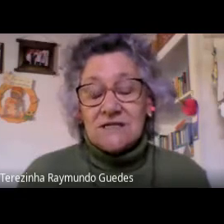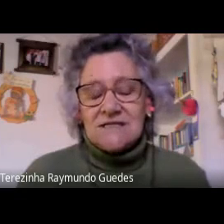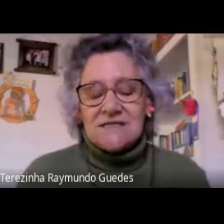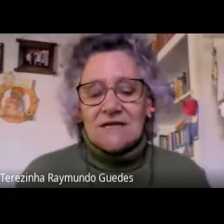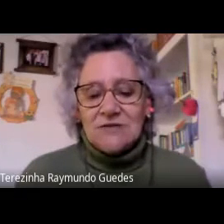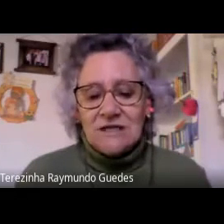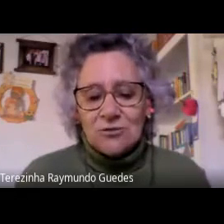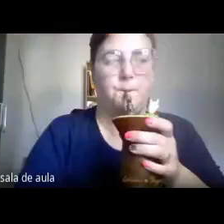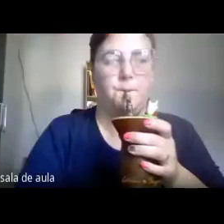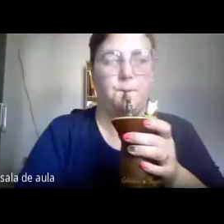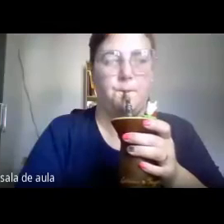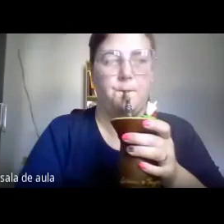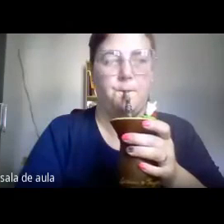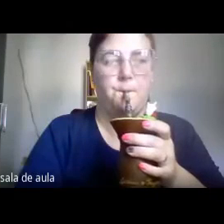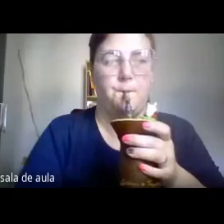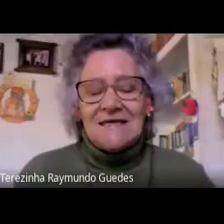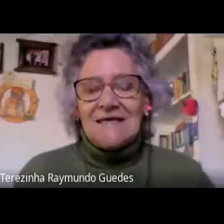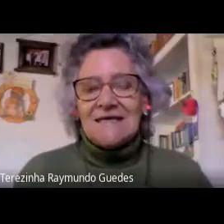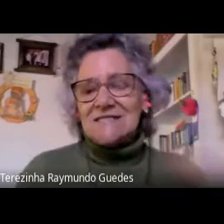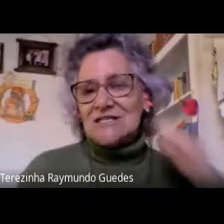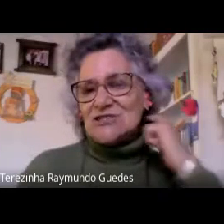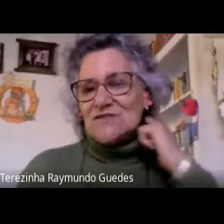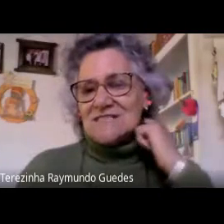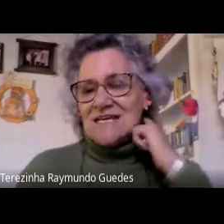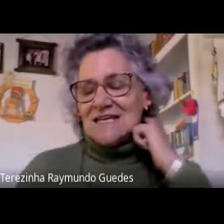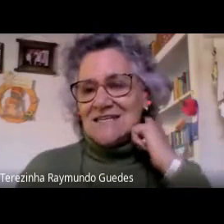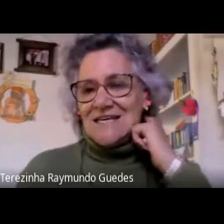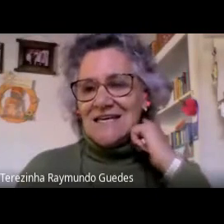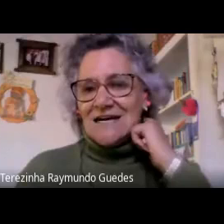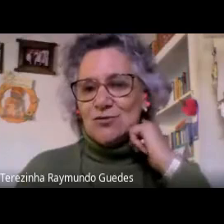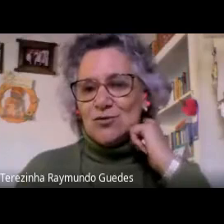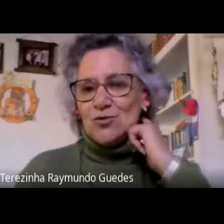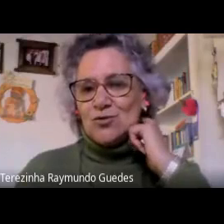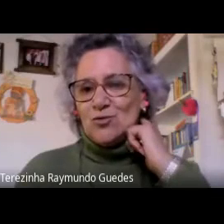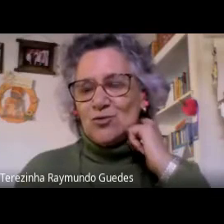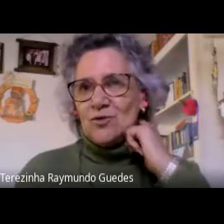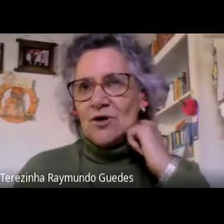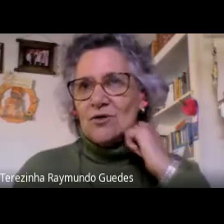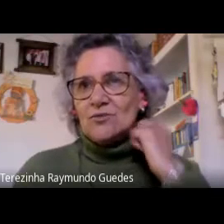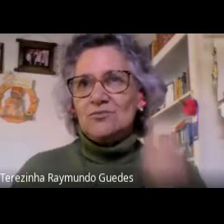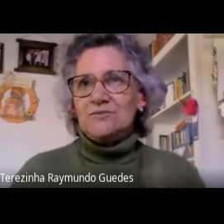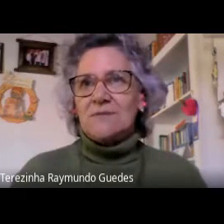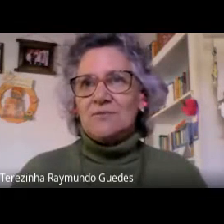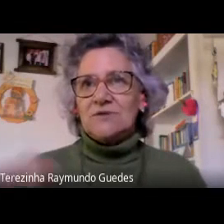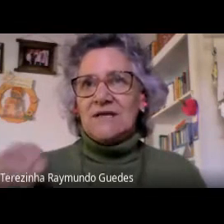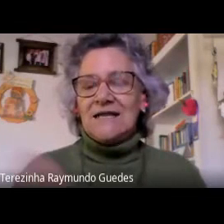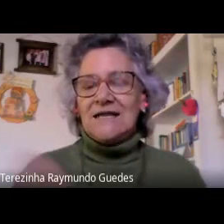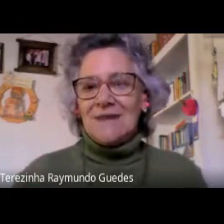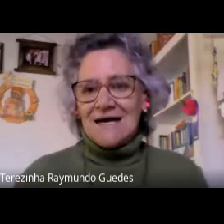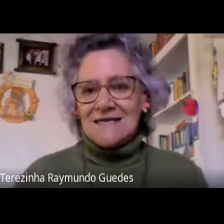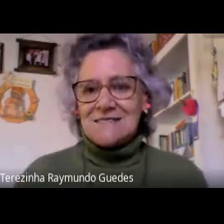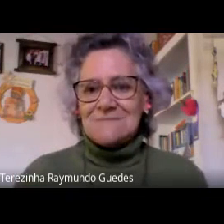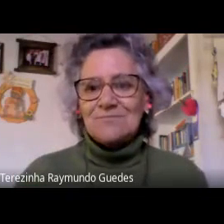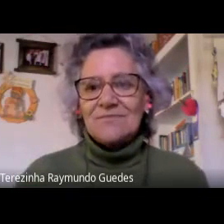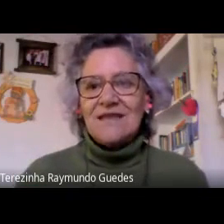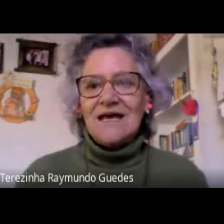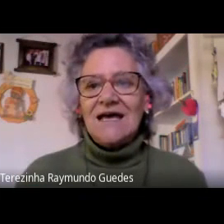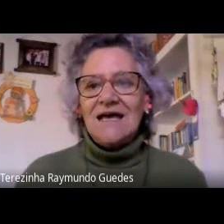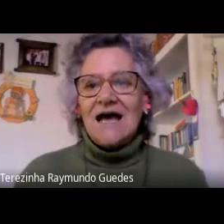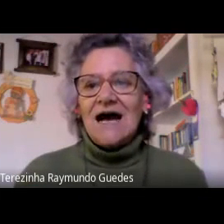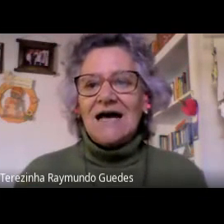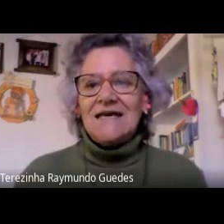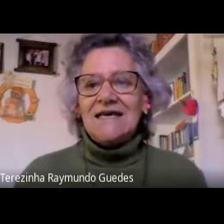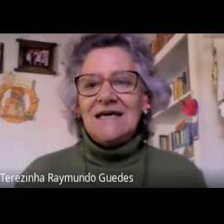esse ano ele está no 5º. E assim, a gente fazia a trilha com, por exemplo, de animais,